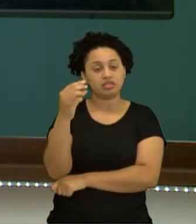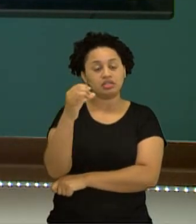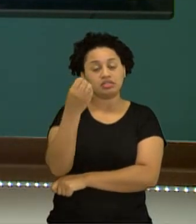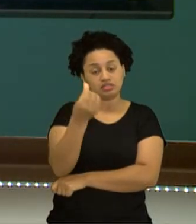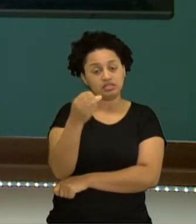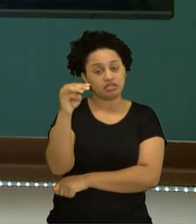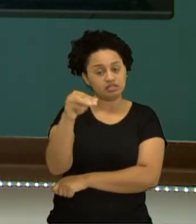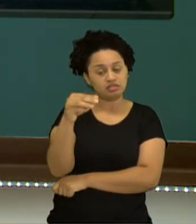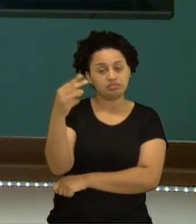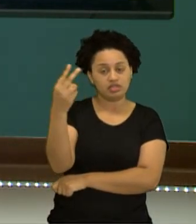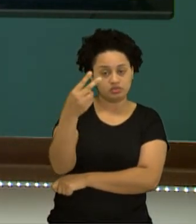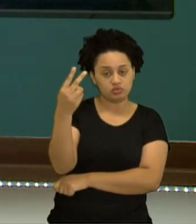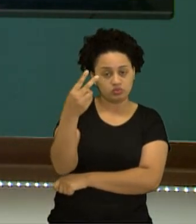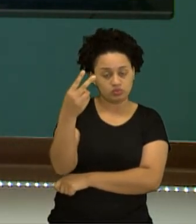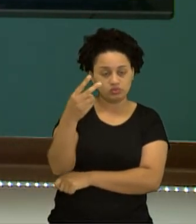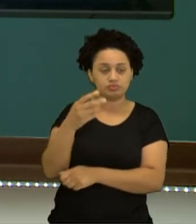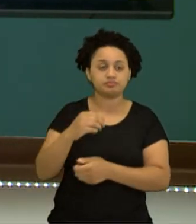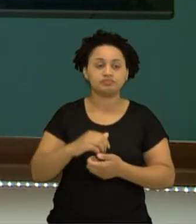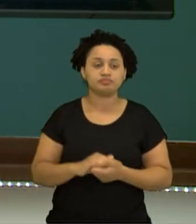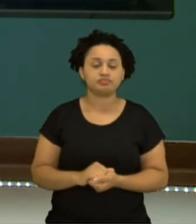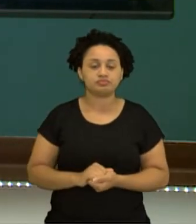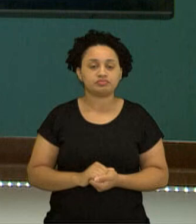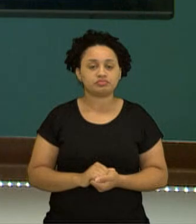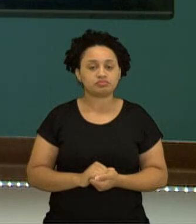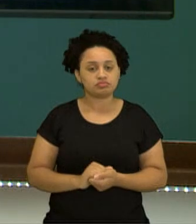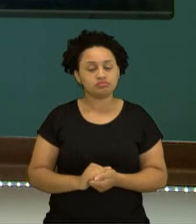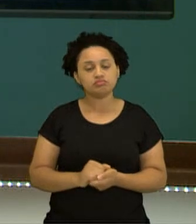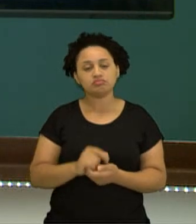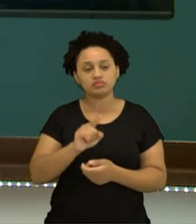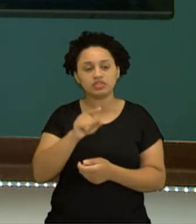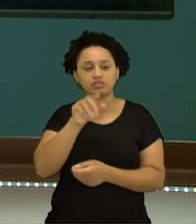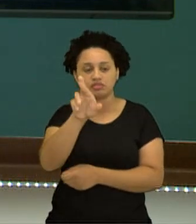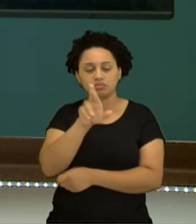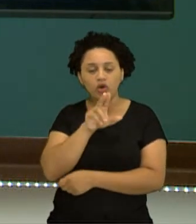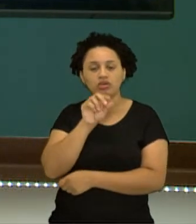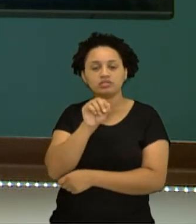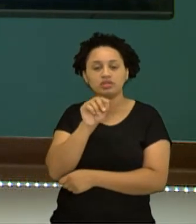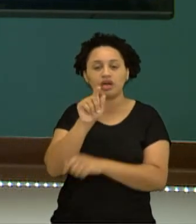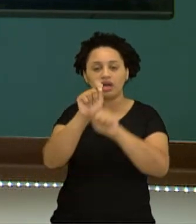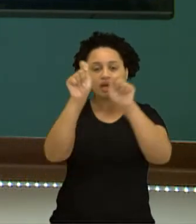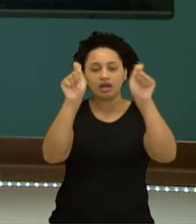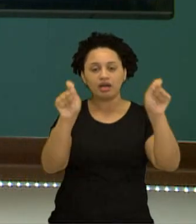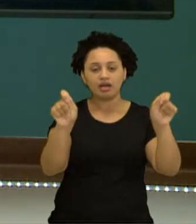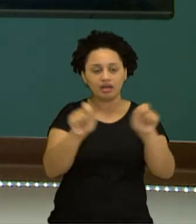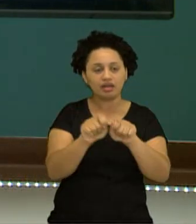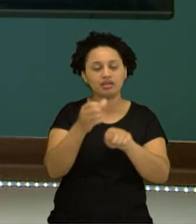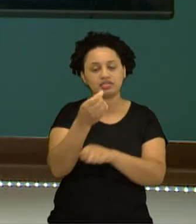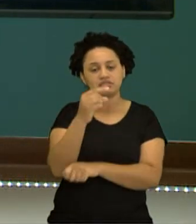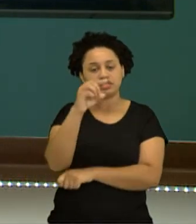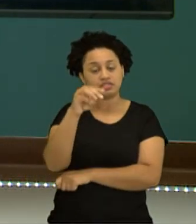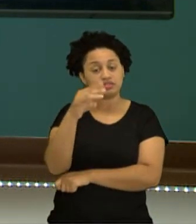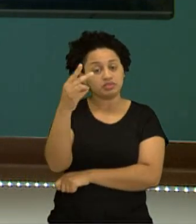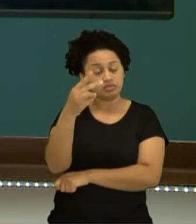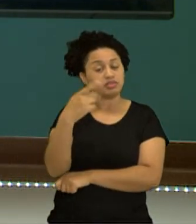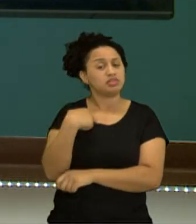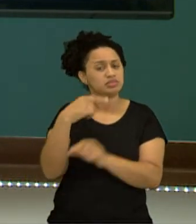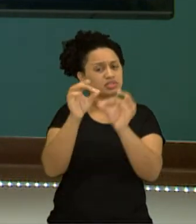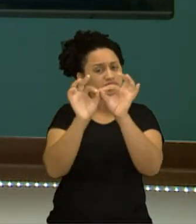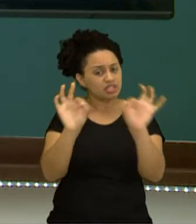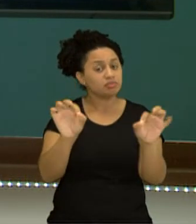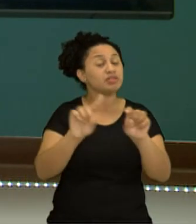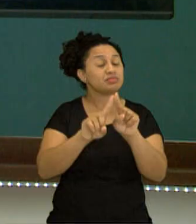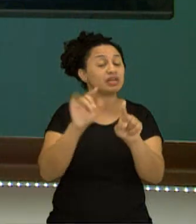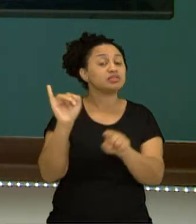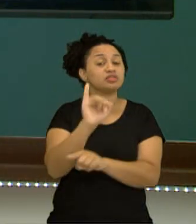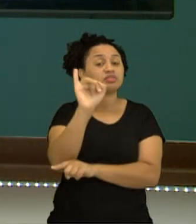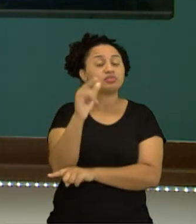metros quadrados, né? A unidade foi dada em metros, então aqui também vai ser metro quadrado. Uma questão bem simples, mas para a gente